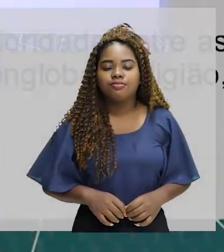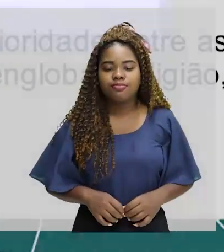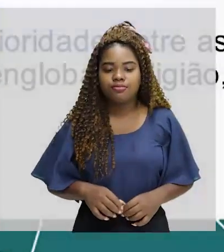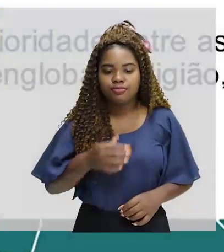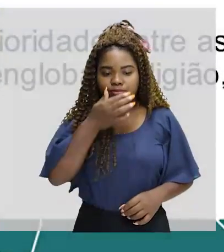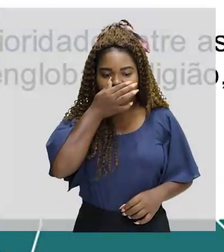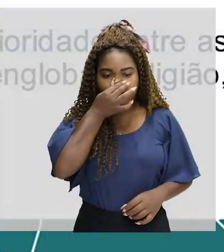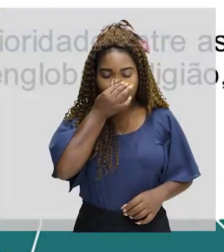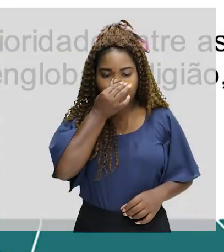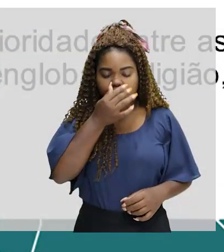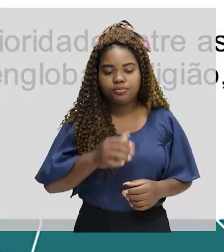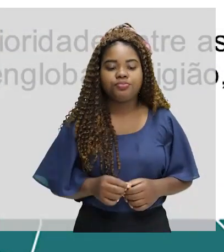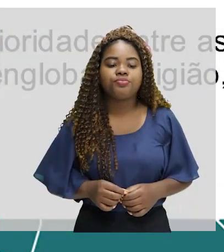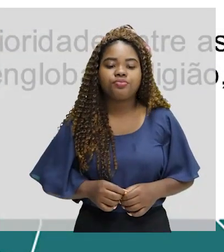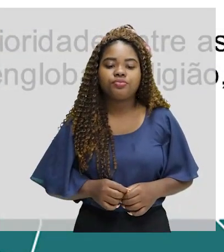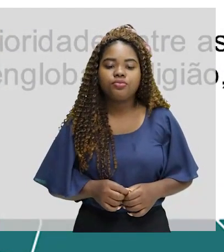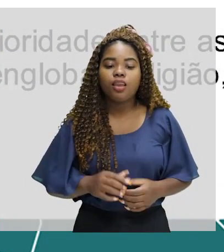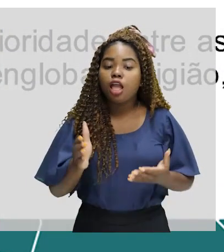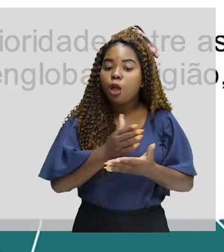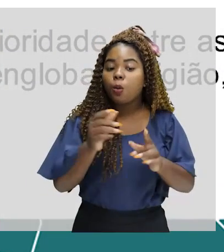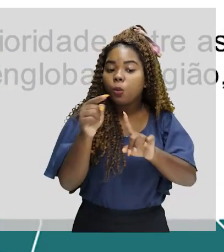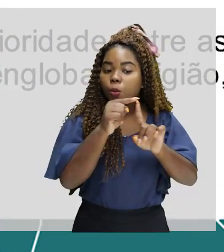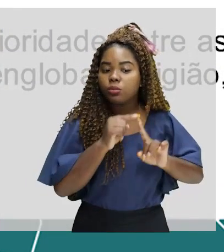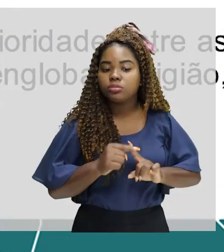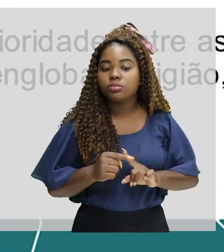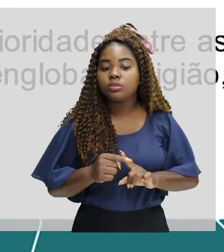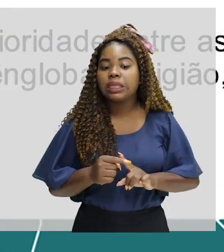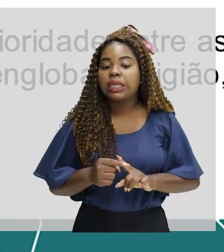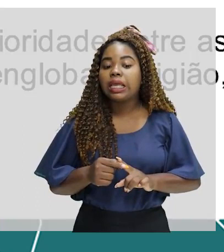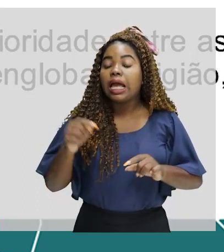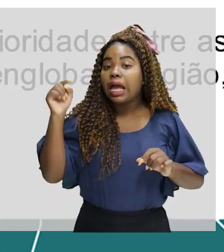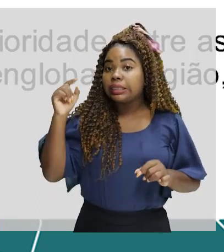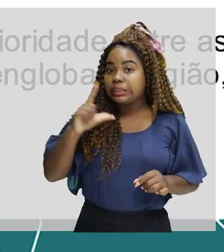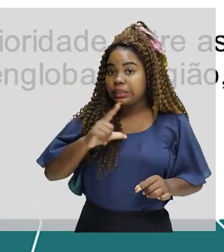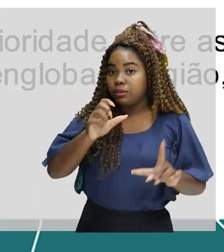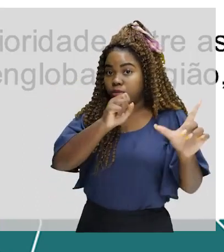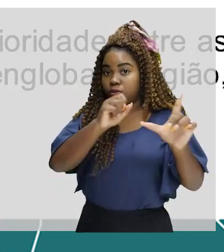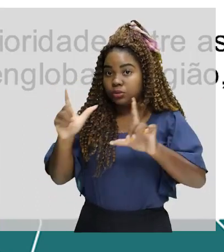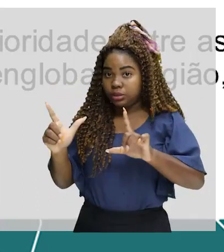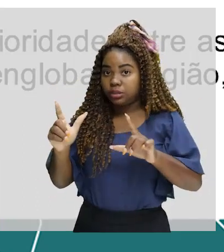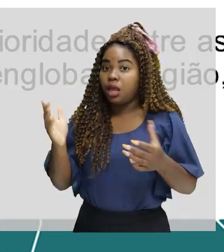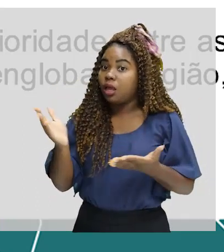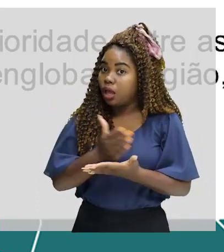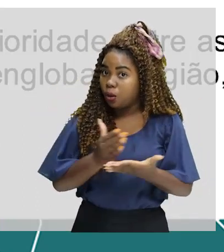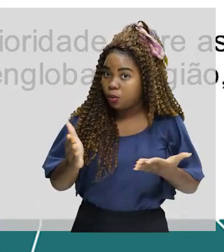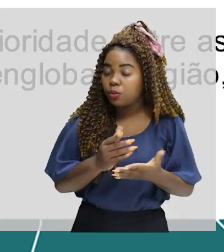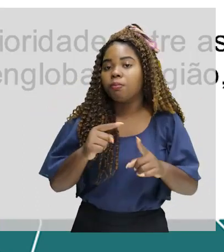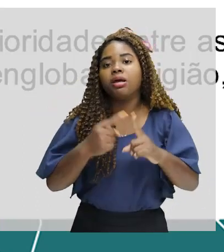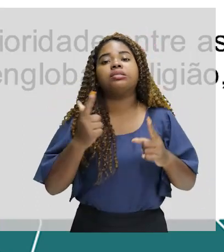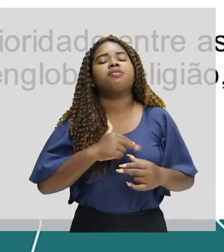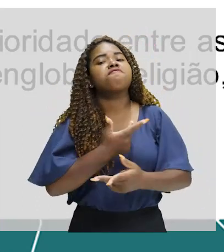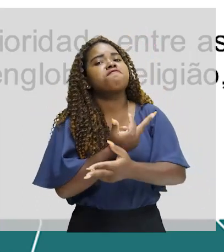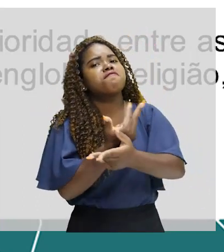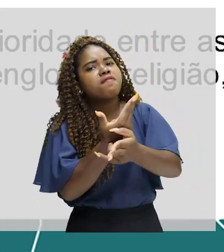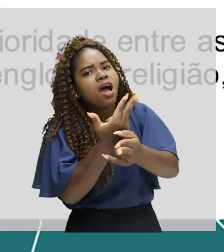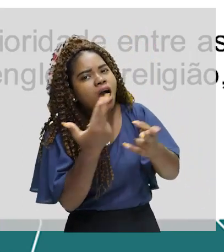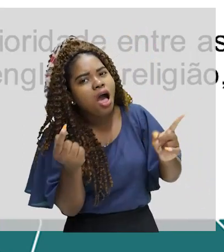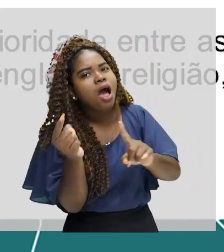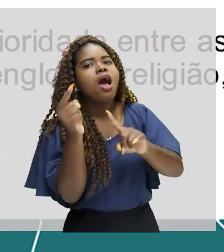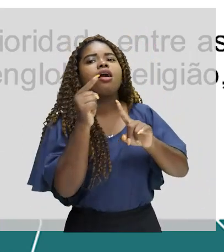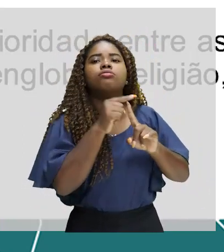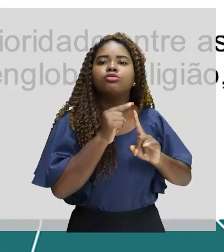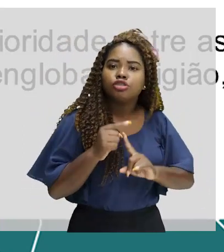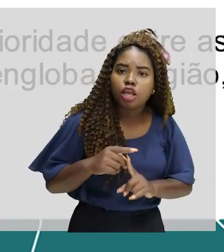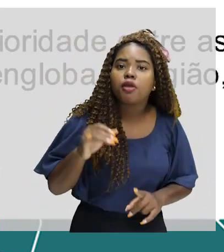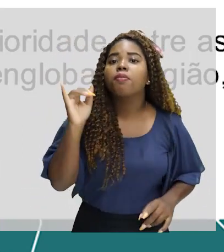então. Alguns tipos de racismo. Aqui eu citei só alguns, existem vários. E como eu te falei, no decorrer desse conteúdo,